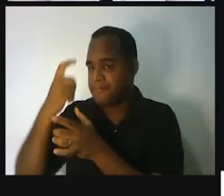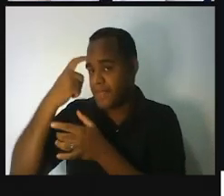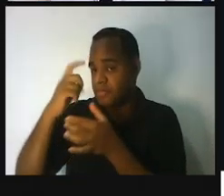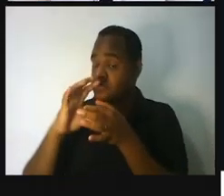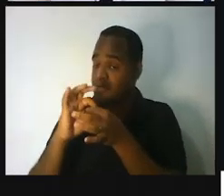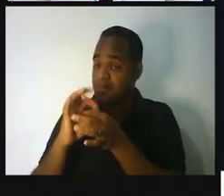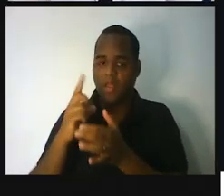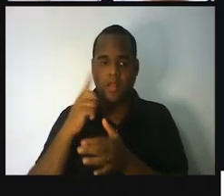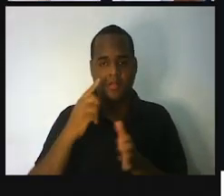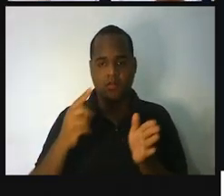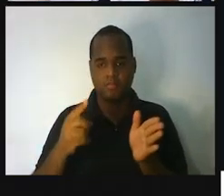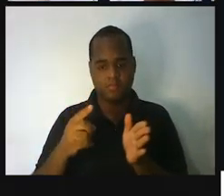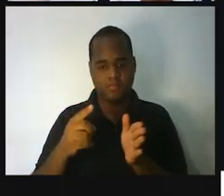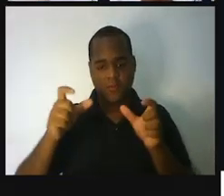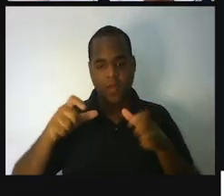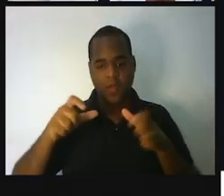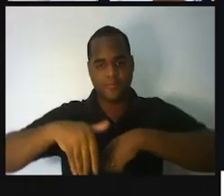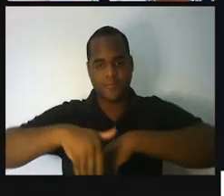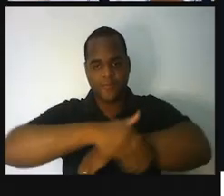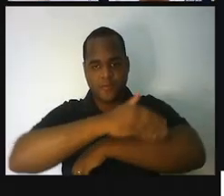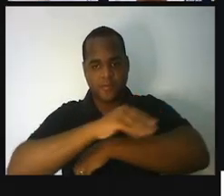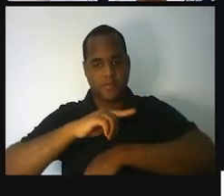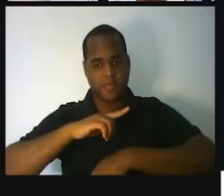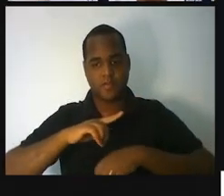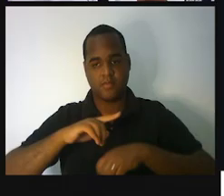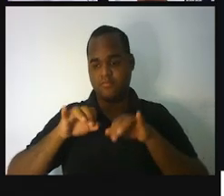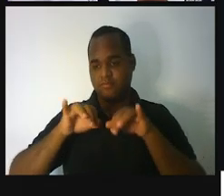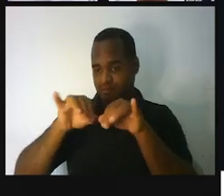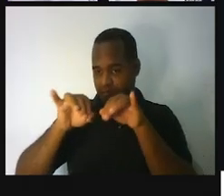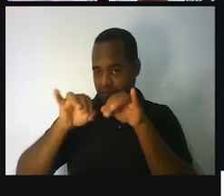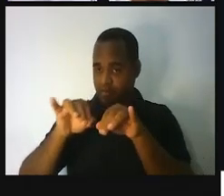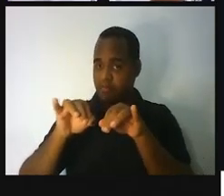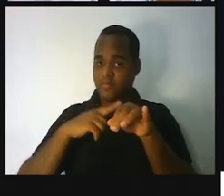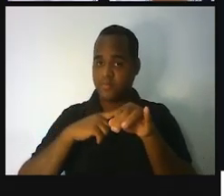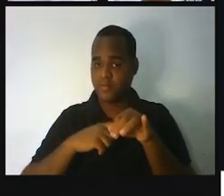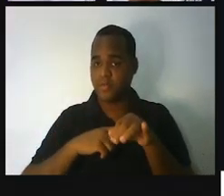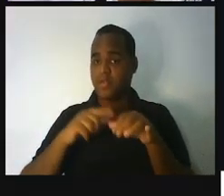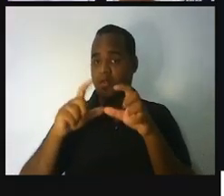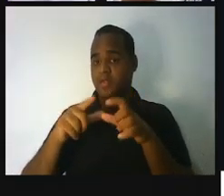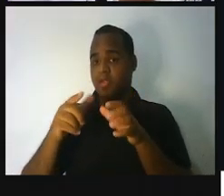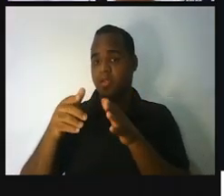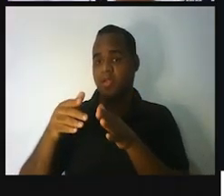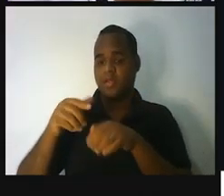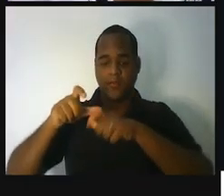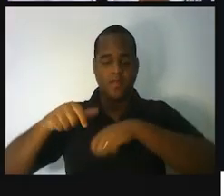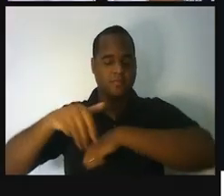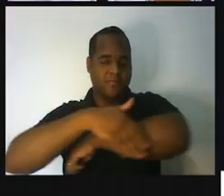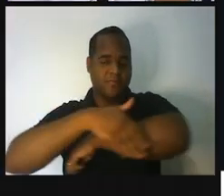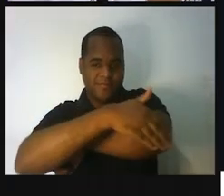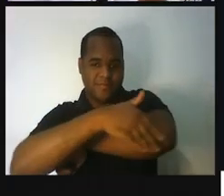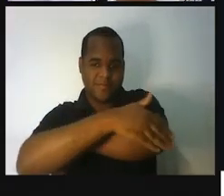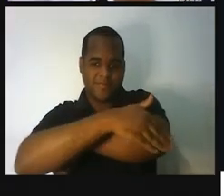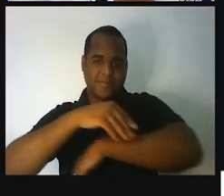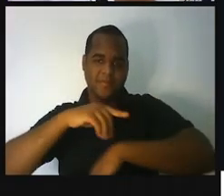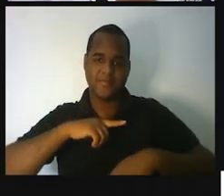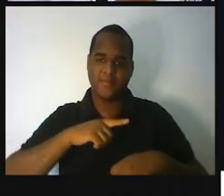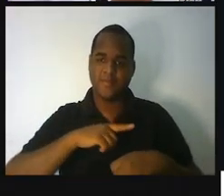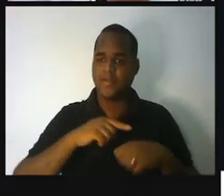naquela rua tem o mercado, naquela esquina tem